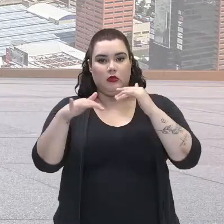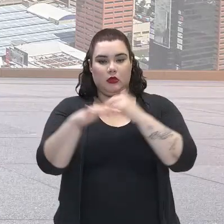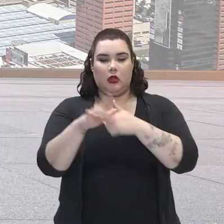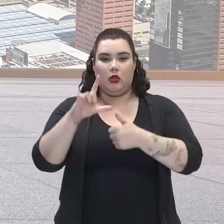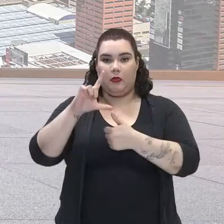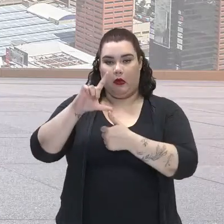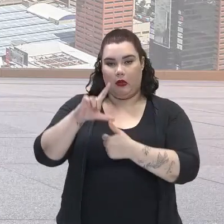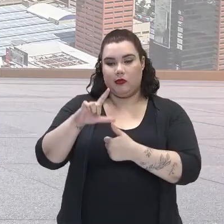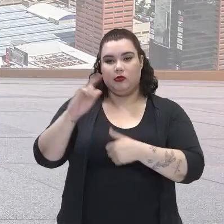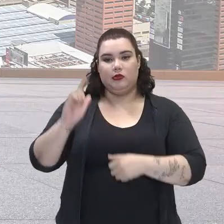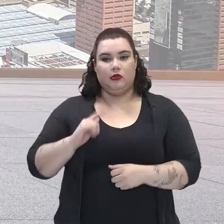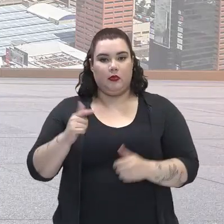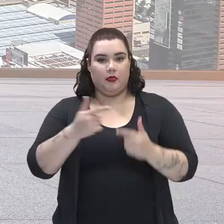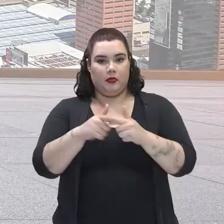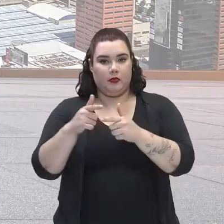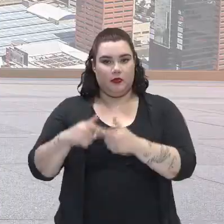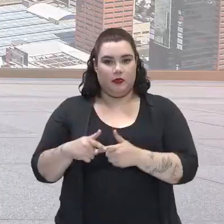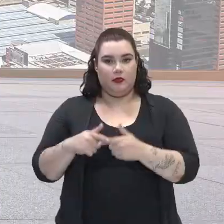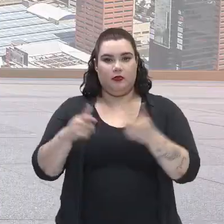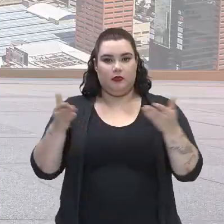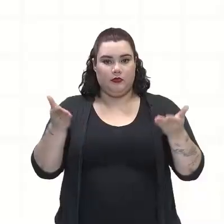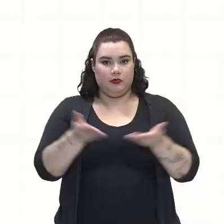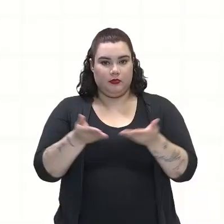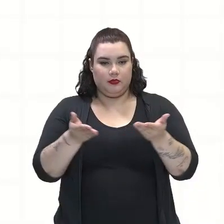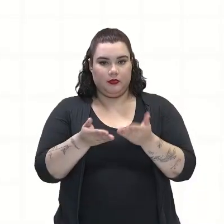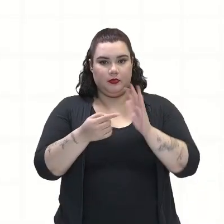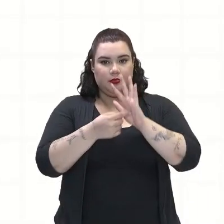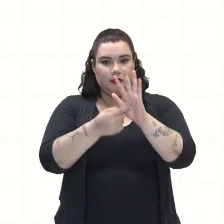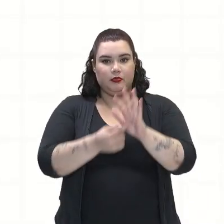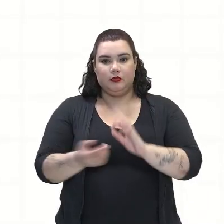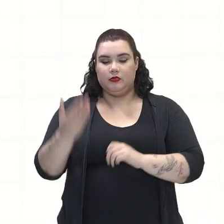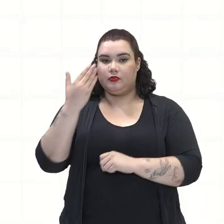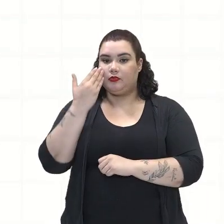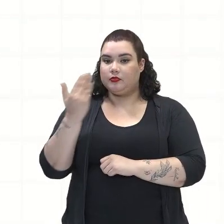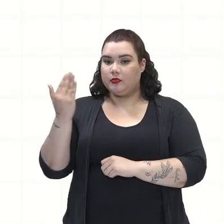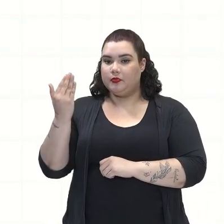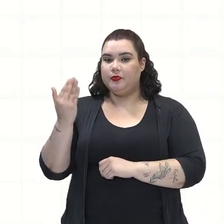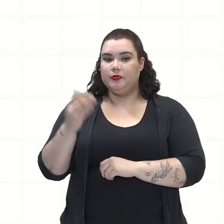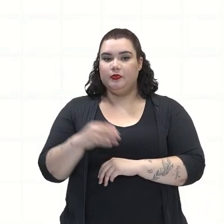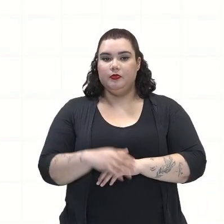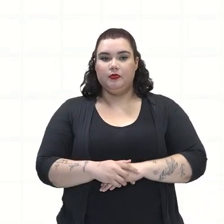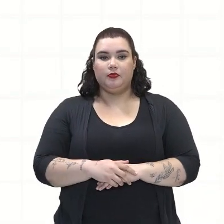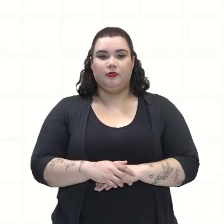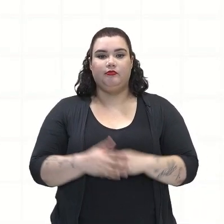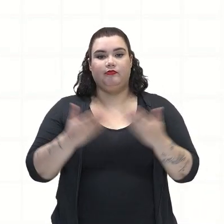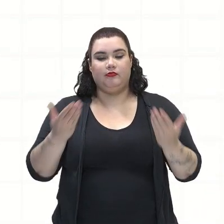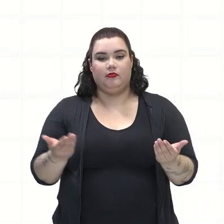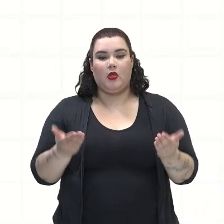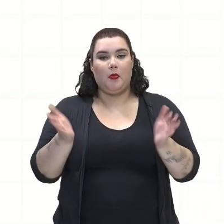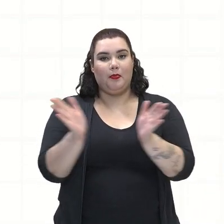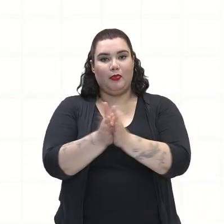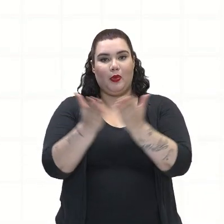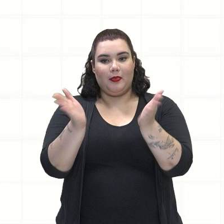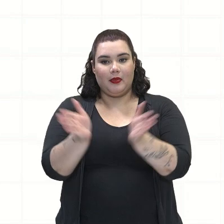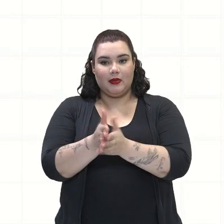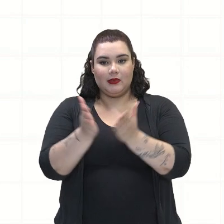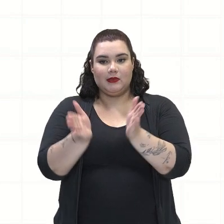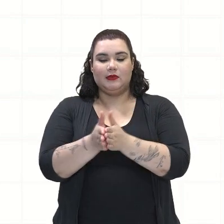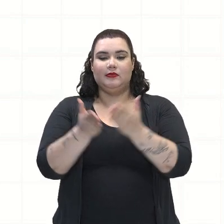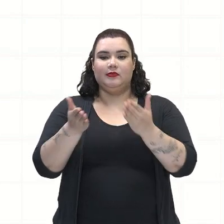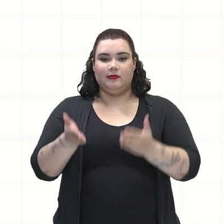como esses que a gente vai ver agora nessa próxima tela. Um deles, claro, é a pobreza. Não vai